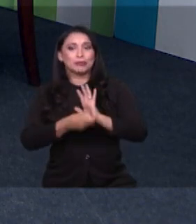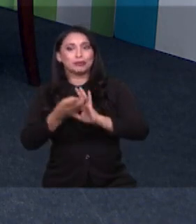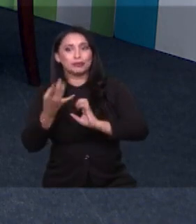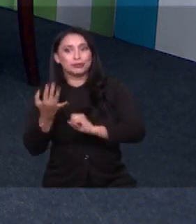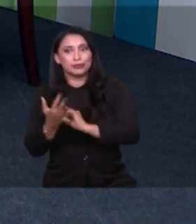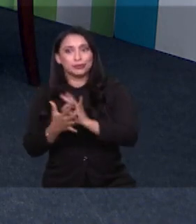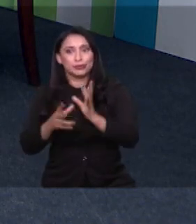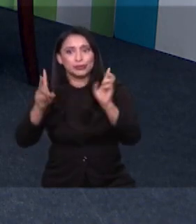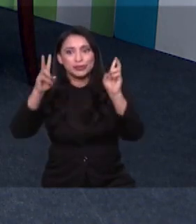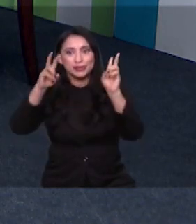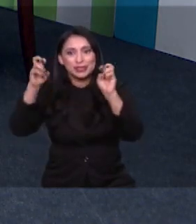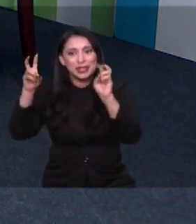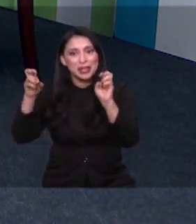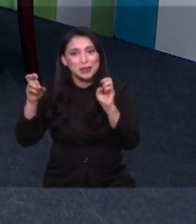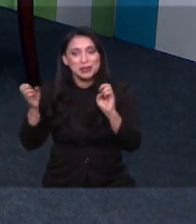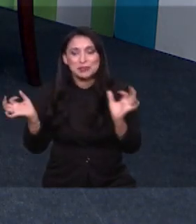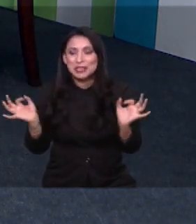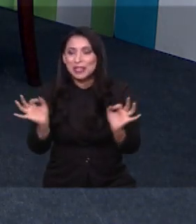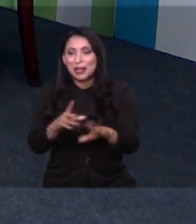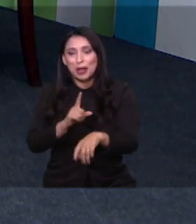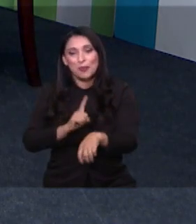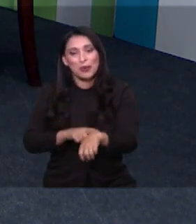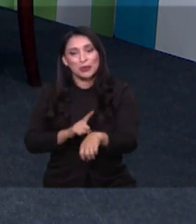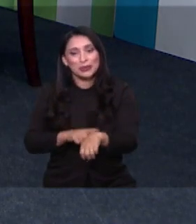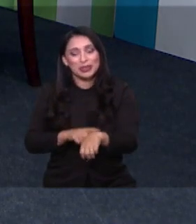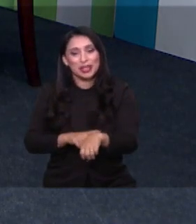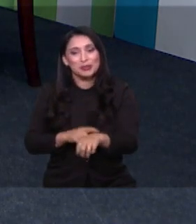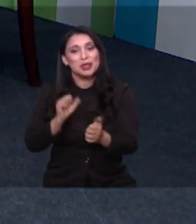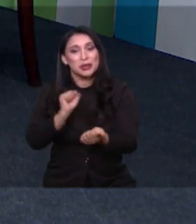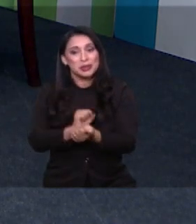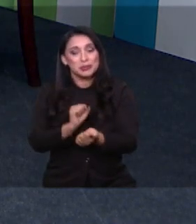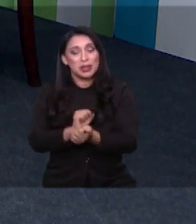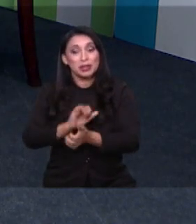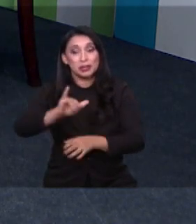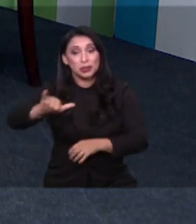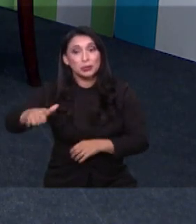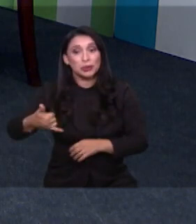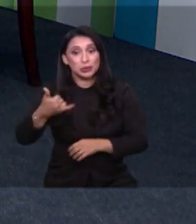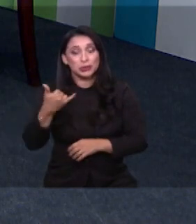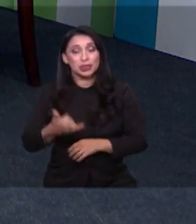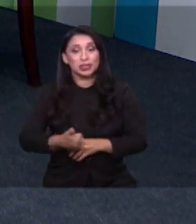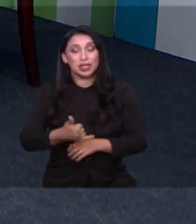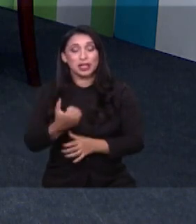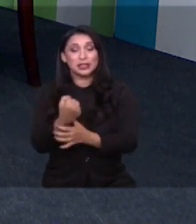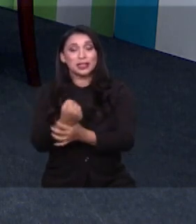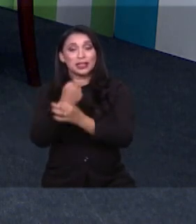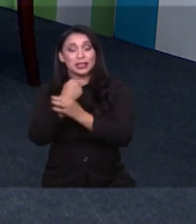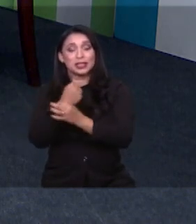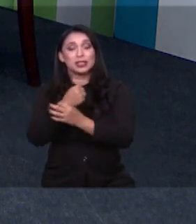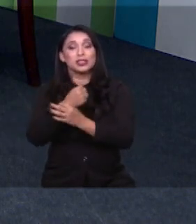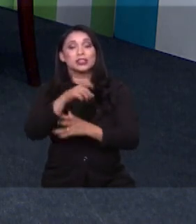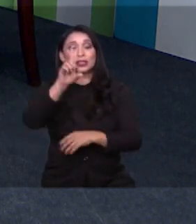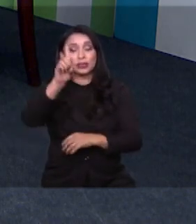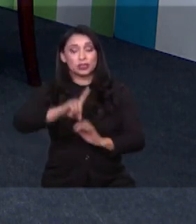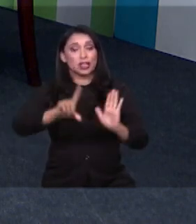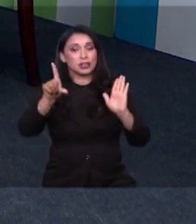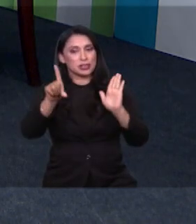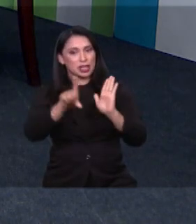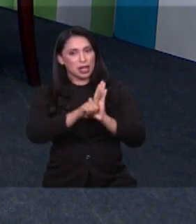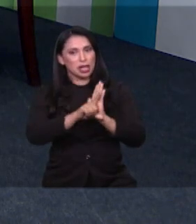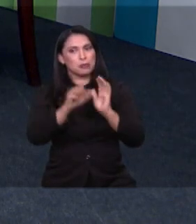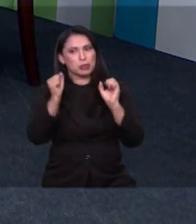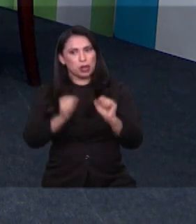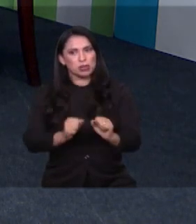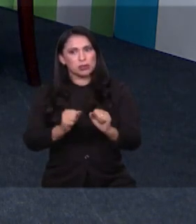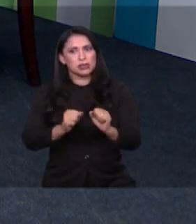infelizmente o nosso tempo chegou ao final. Espero que as oportunidades e os direitos garantidos aí pela nossa legislação sejam colocados